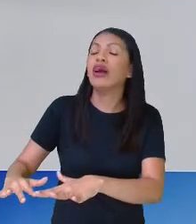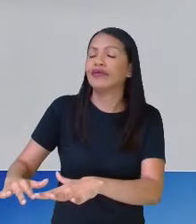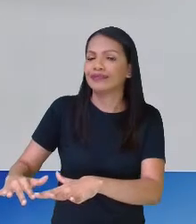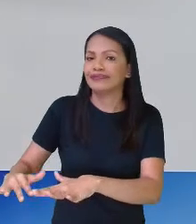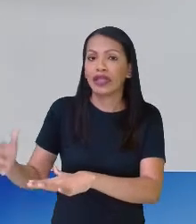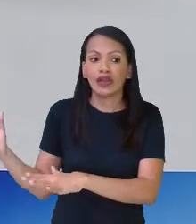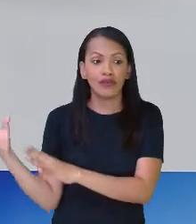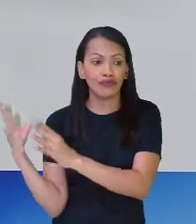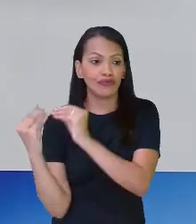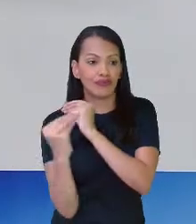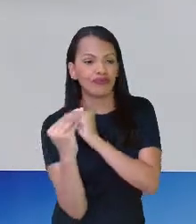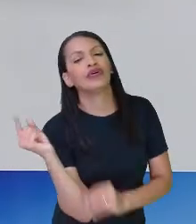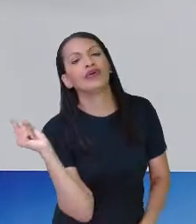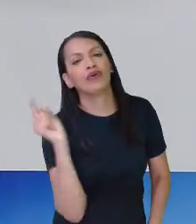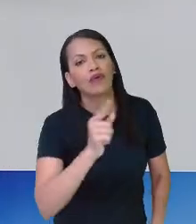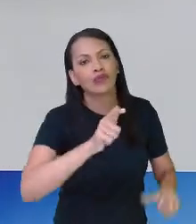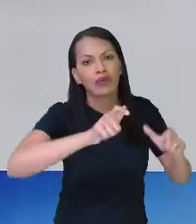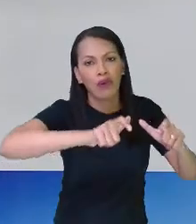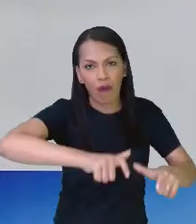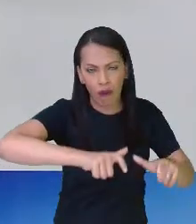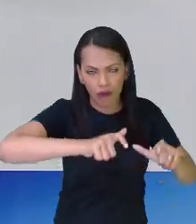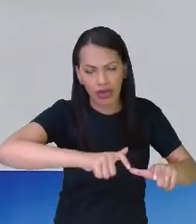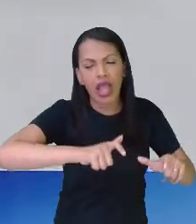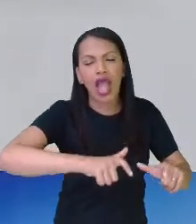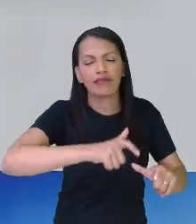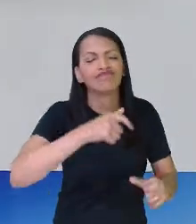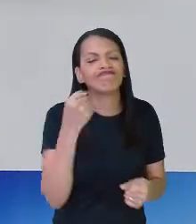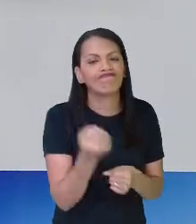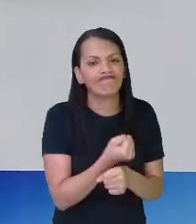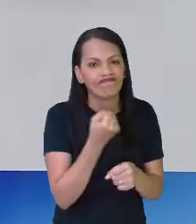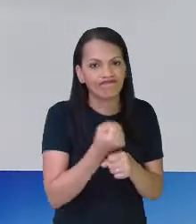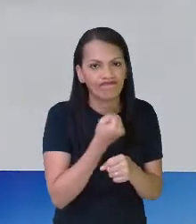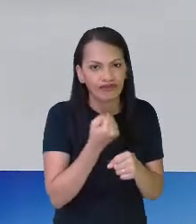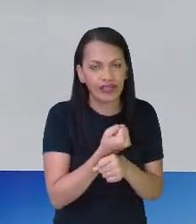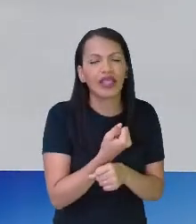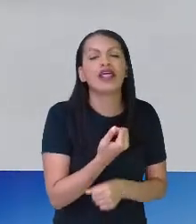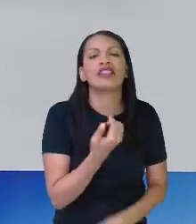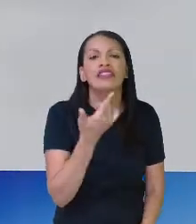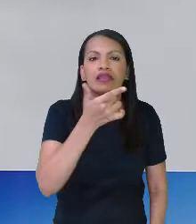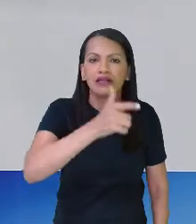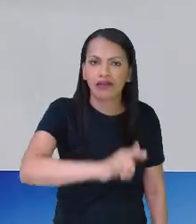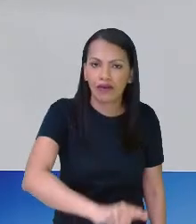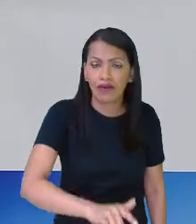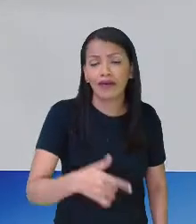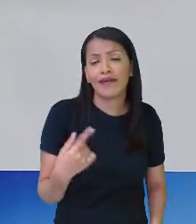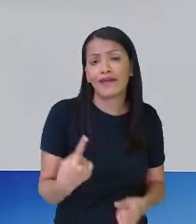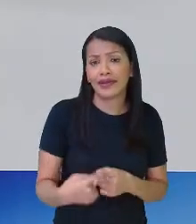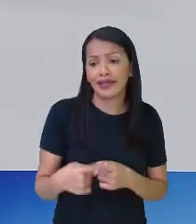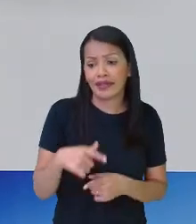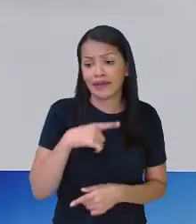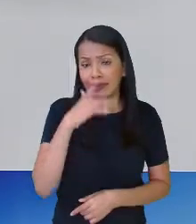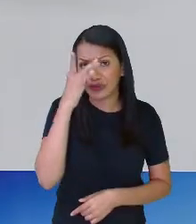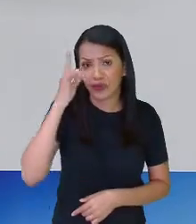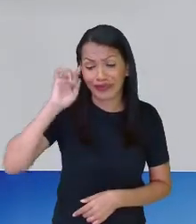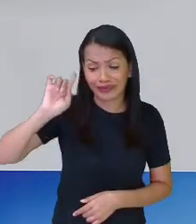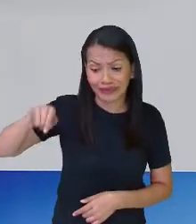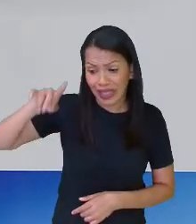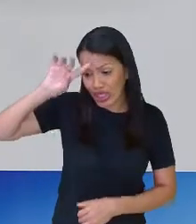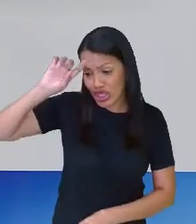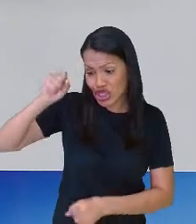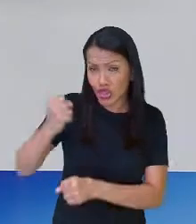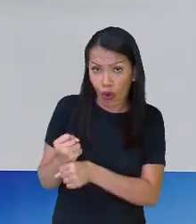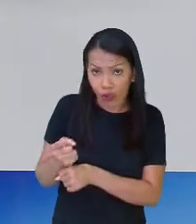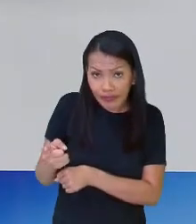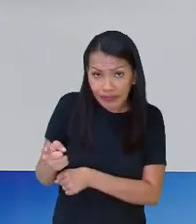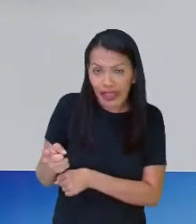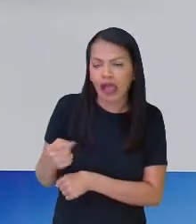pessoas escravizadas, que queriam ter ele de volta e utilizavam da força para poder conseguir de volta essas pessoas e destruíam